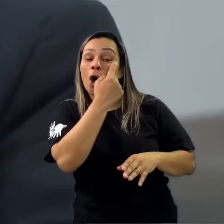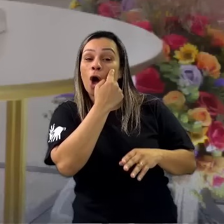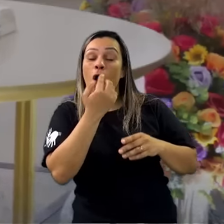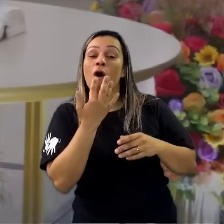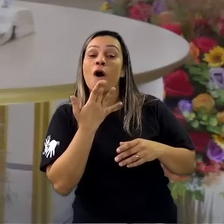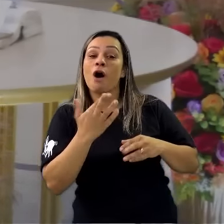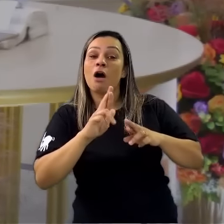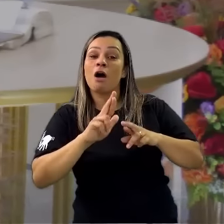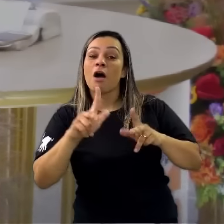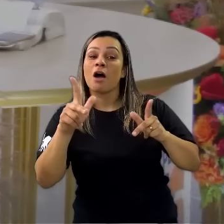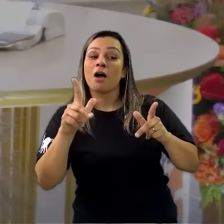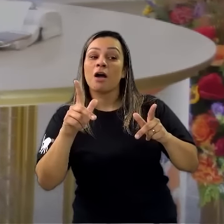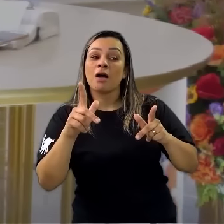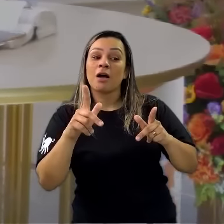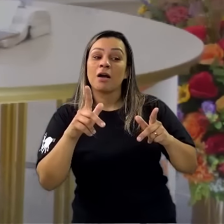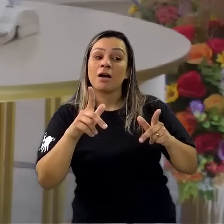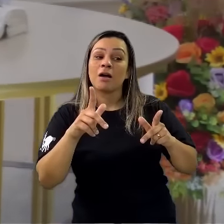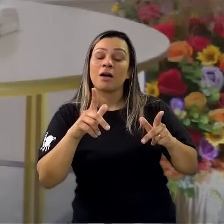é